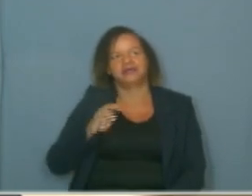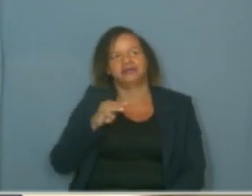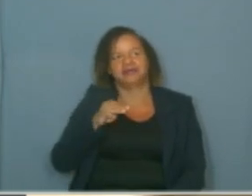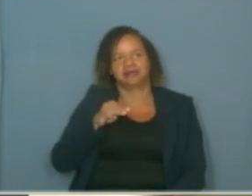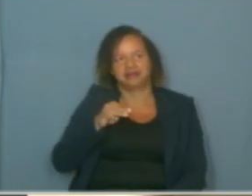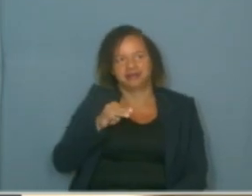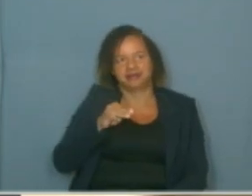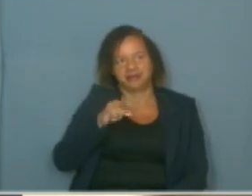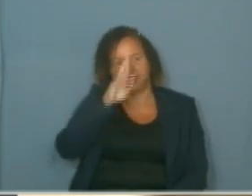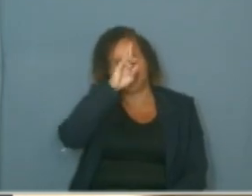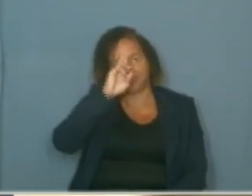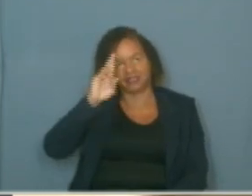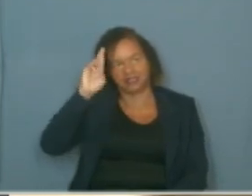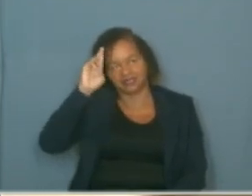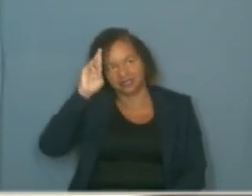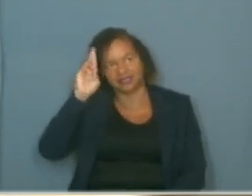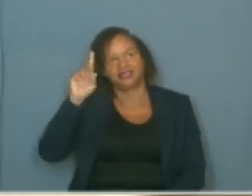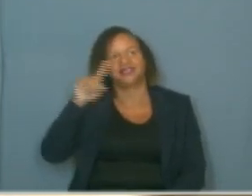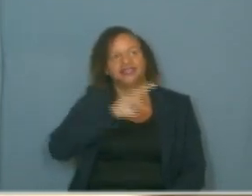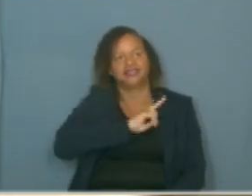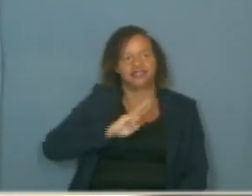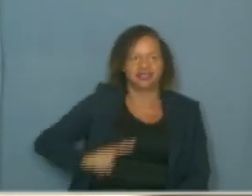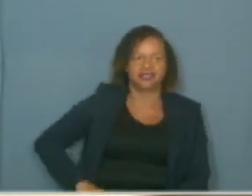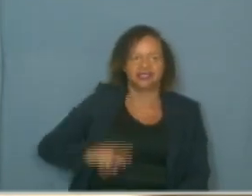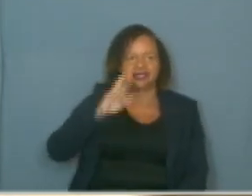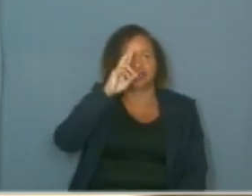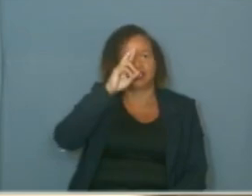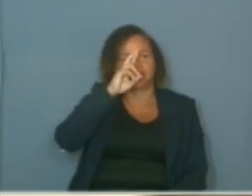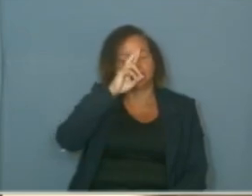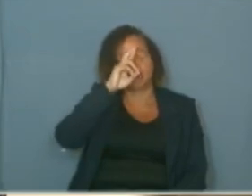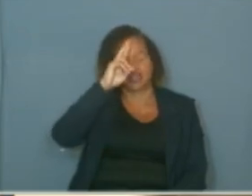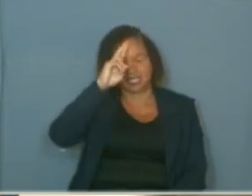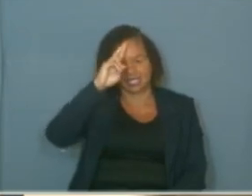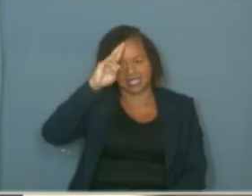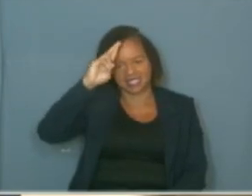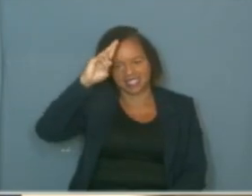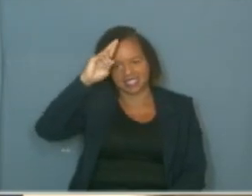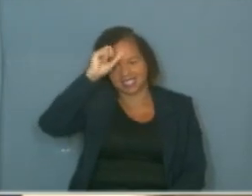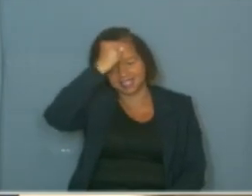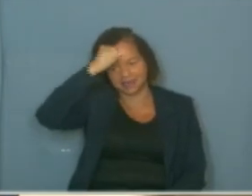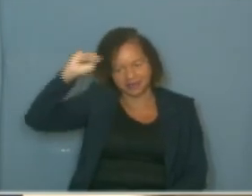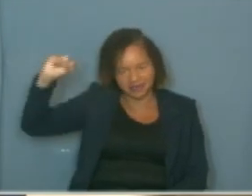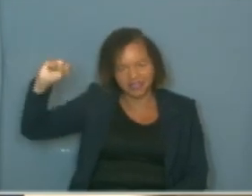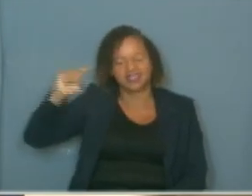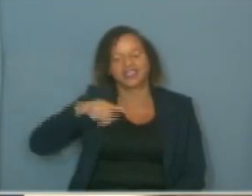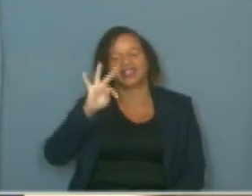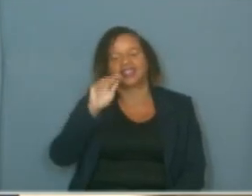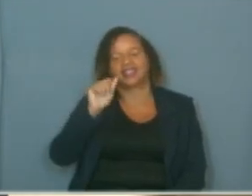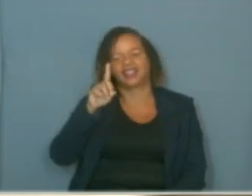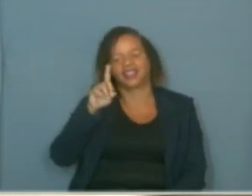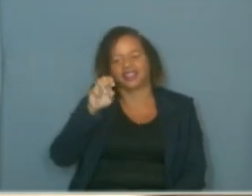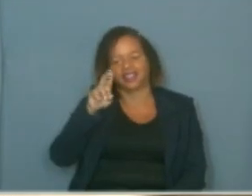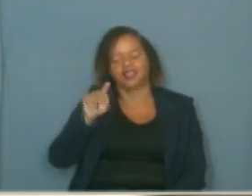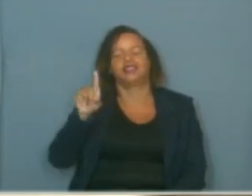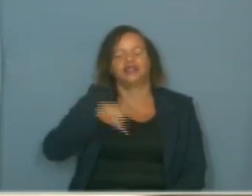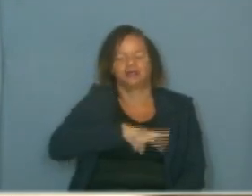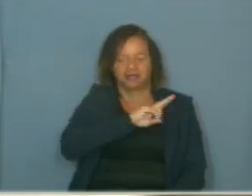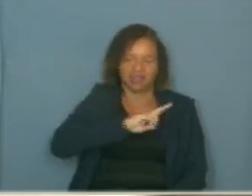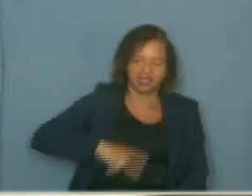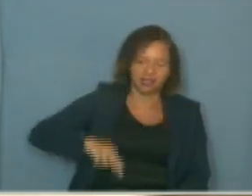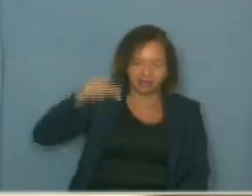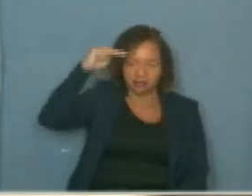dessa casa, Romerinho Jatobá, ao vereador Samuel Salazar, ao vereador Tadeu Calheiros e ao vereador Zé Neto.